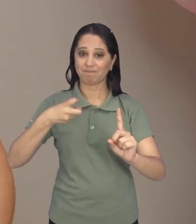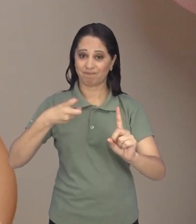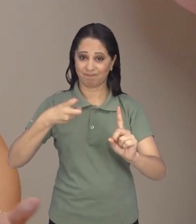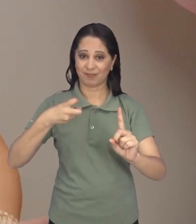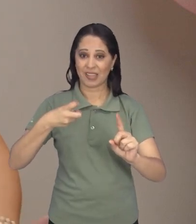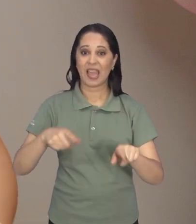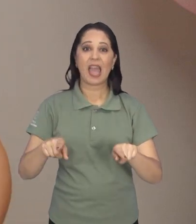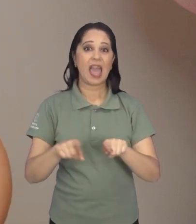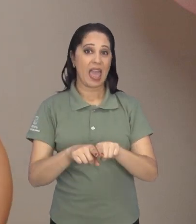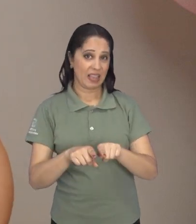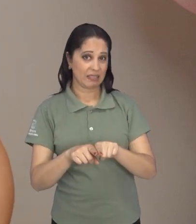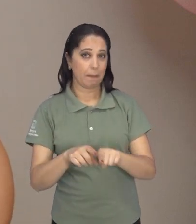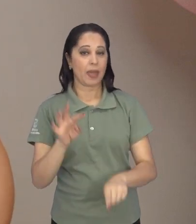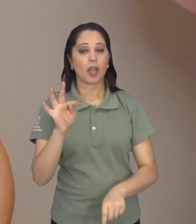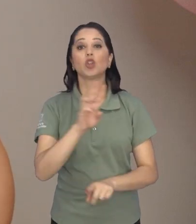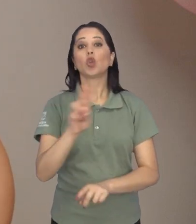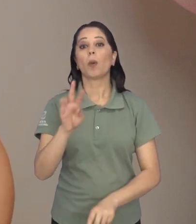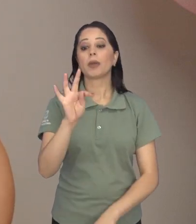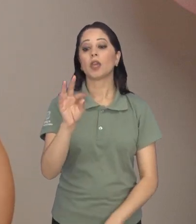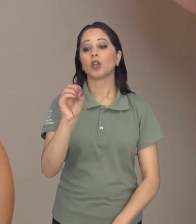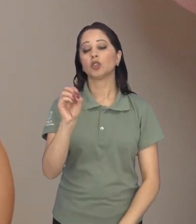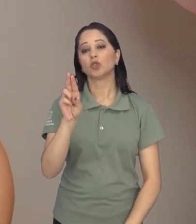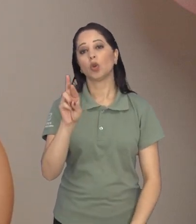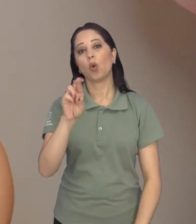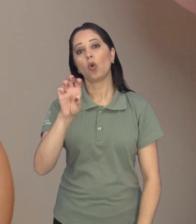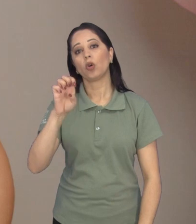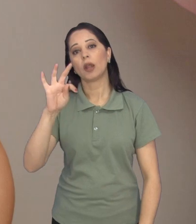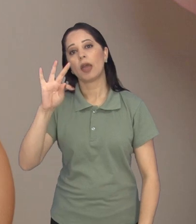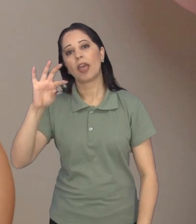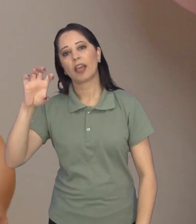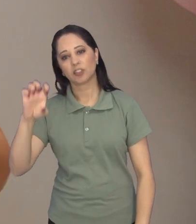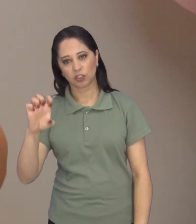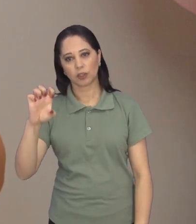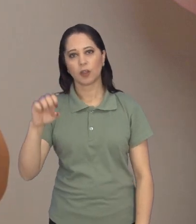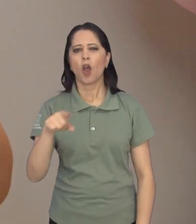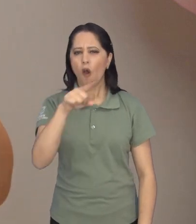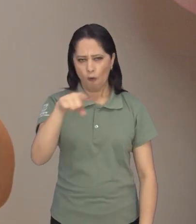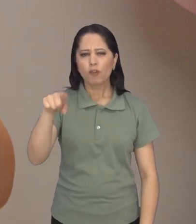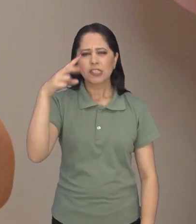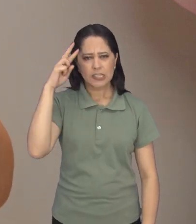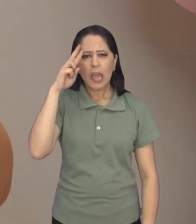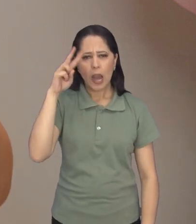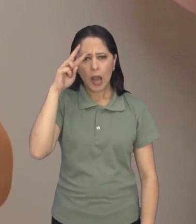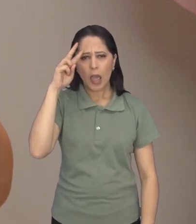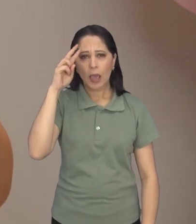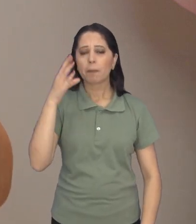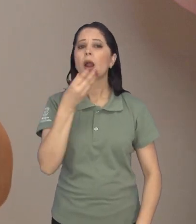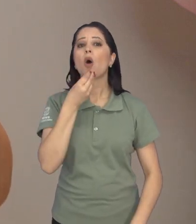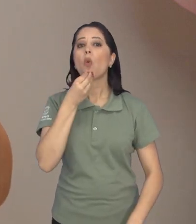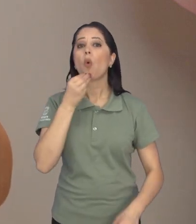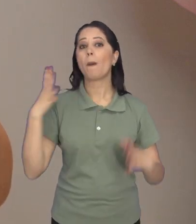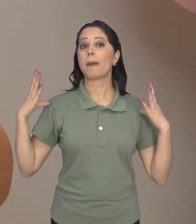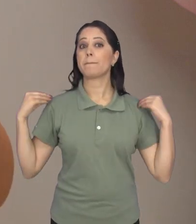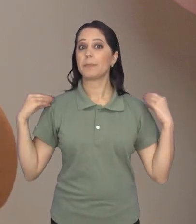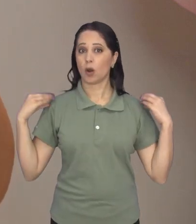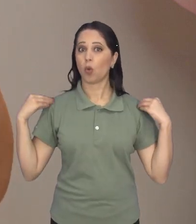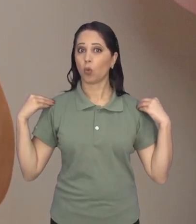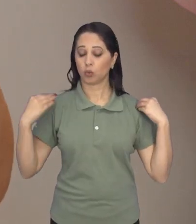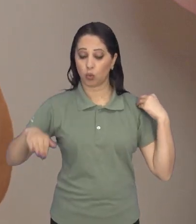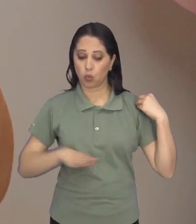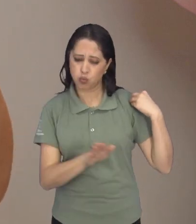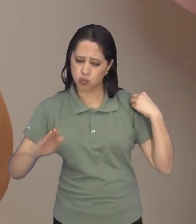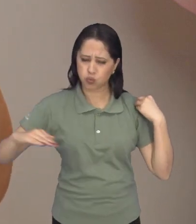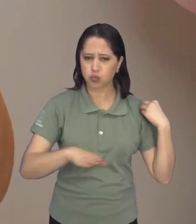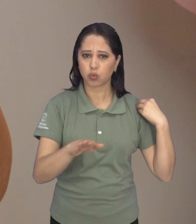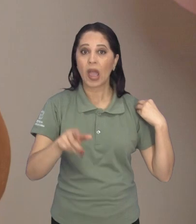Tourette, conhecida também como síndrome de Tourette. Você lembra do piloto de competição André, que a gente acompanhou